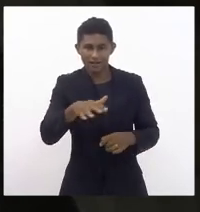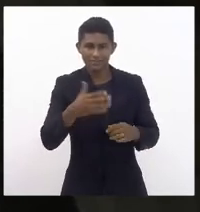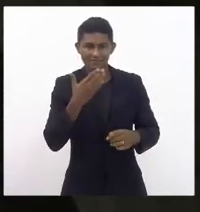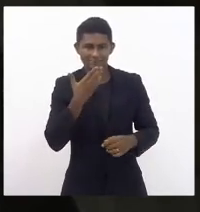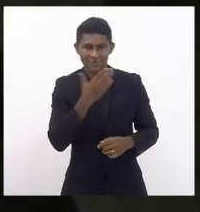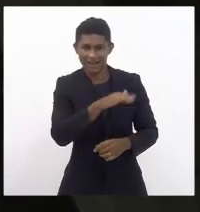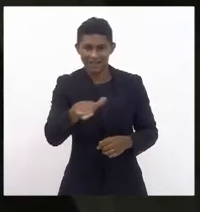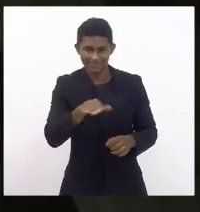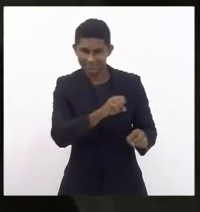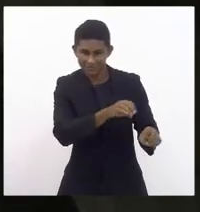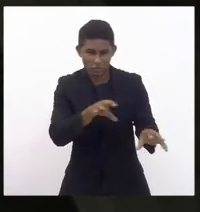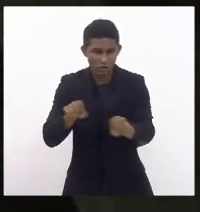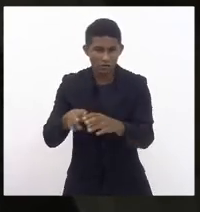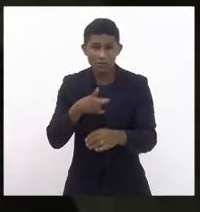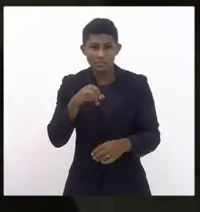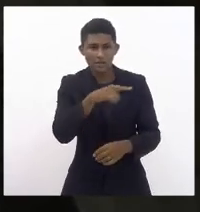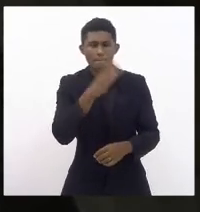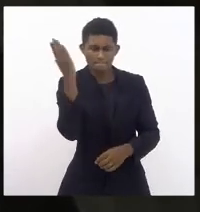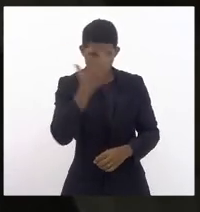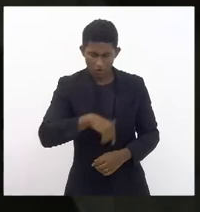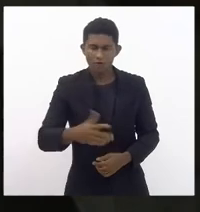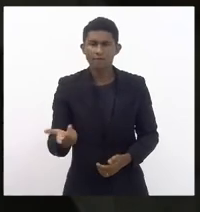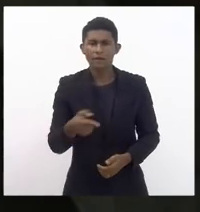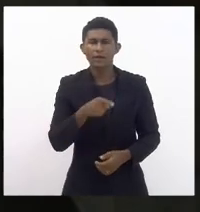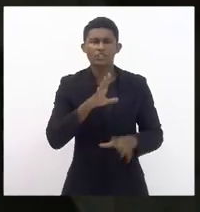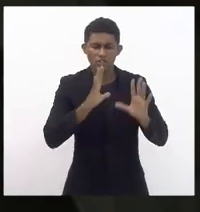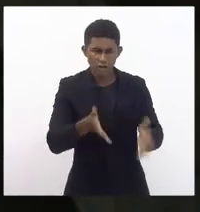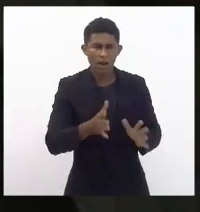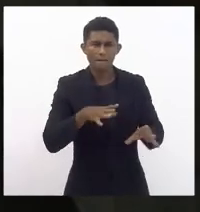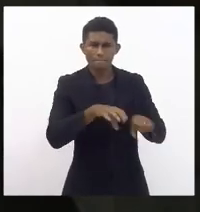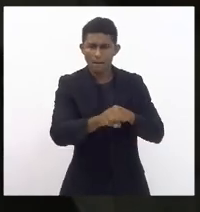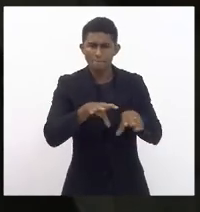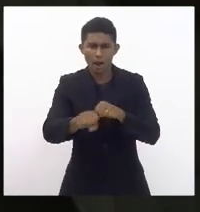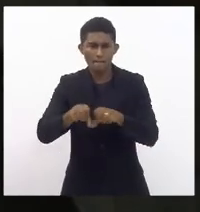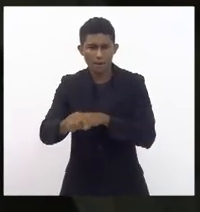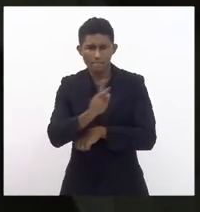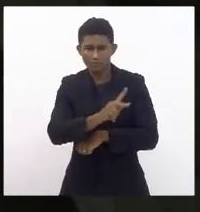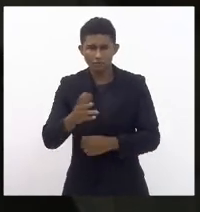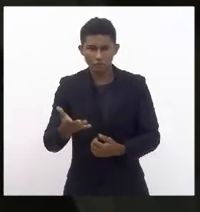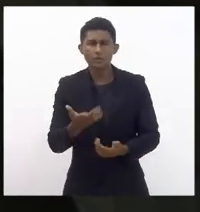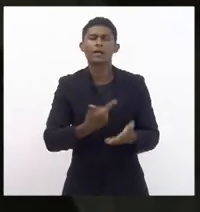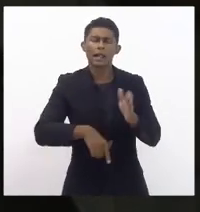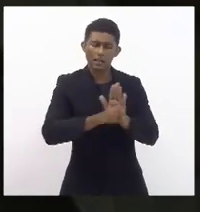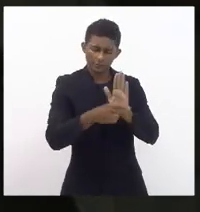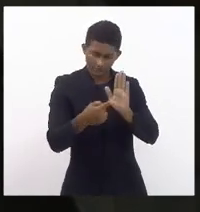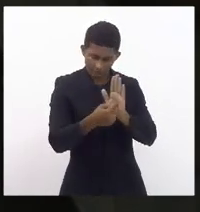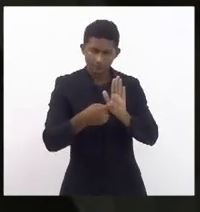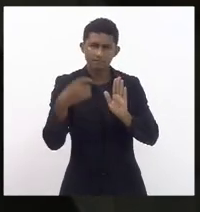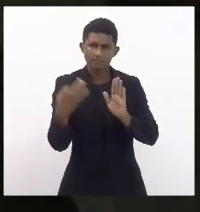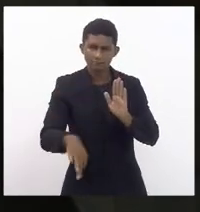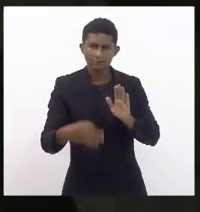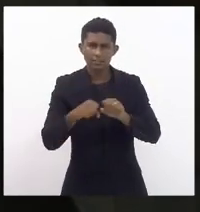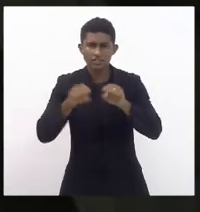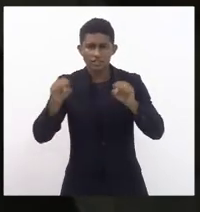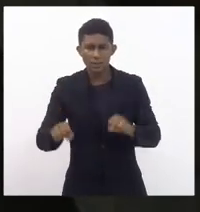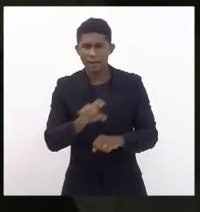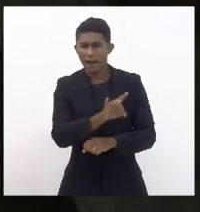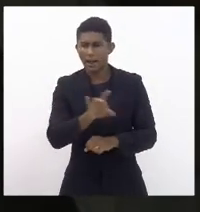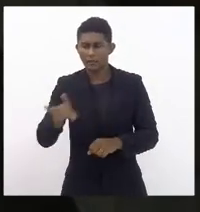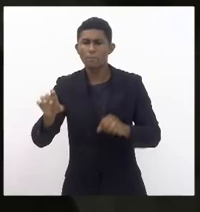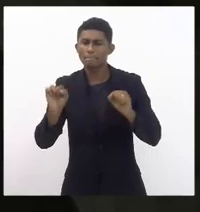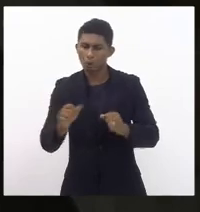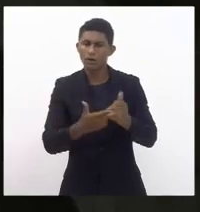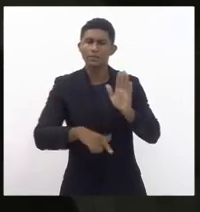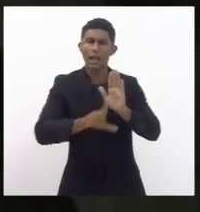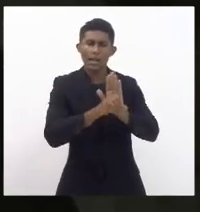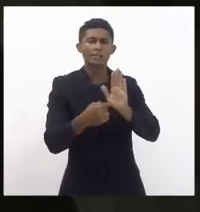se eles comprovarem que têm a formação adequada uma de estéreo a lei Pode sim cada sistema de ensino Pode sim Lady lá